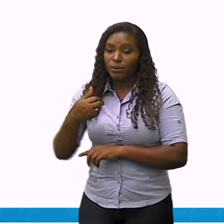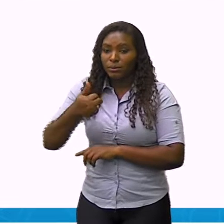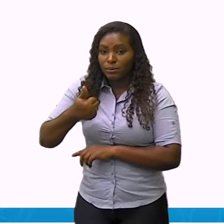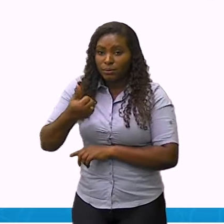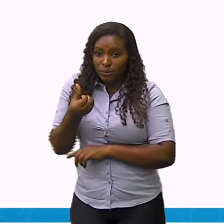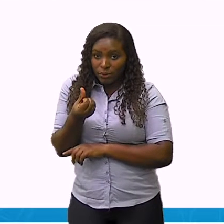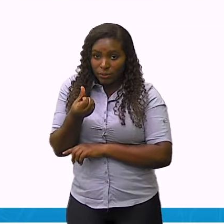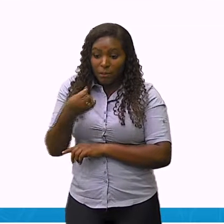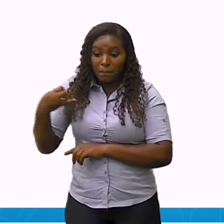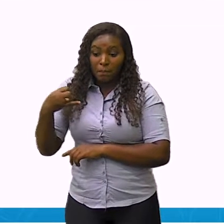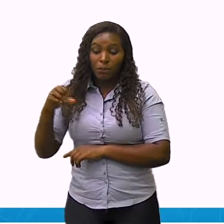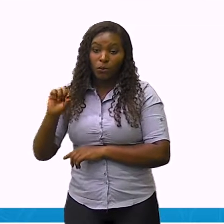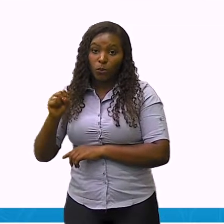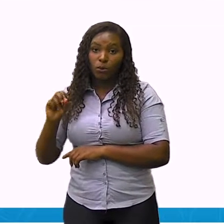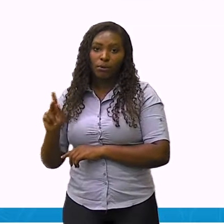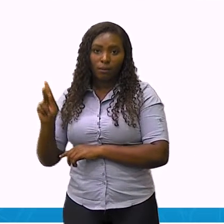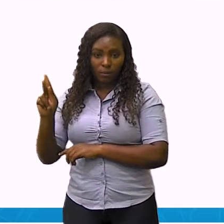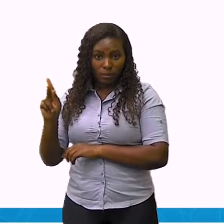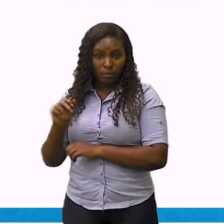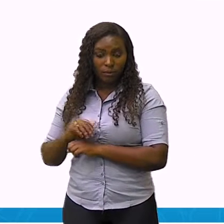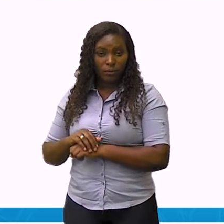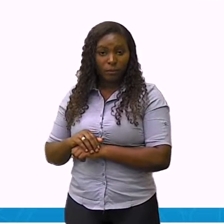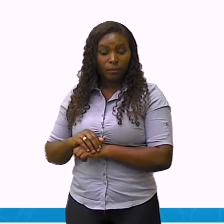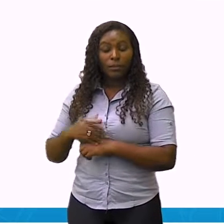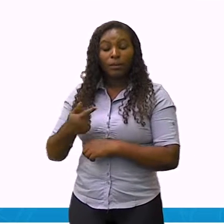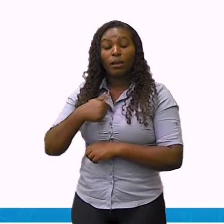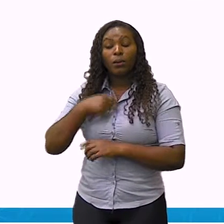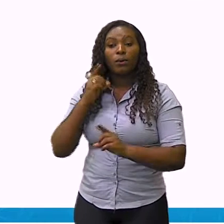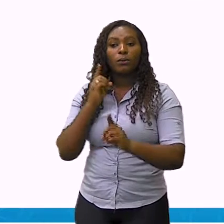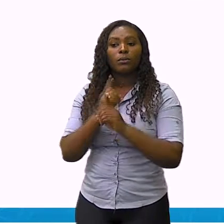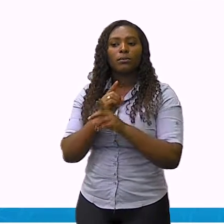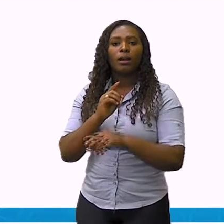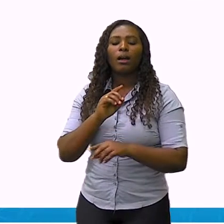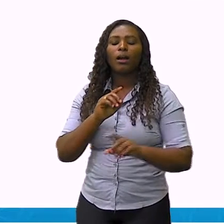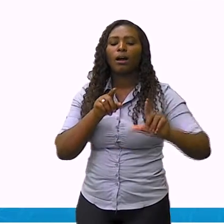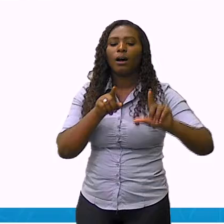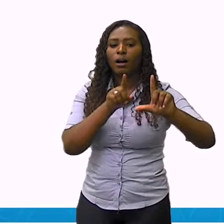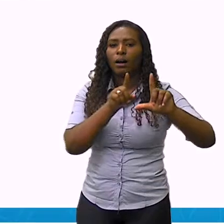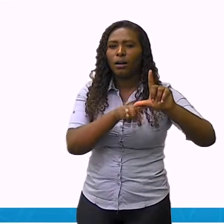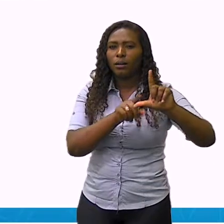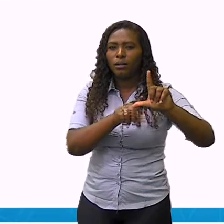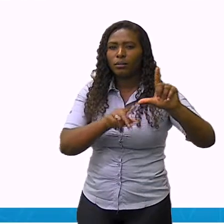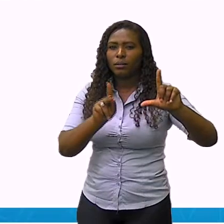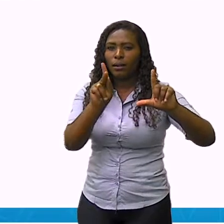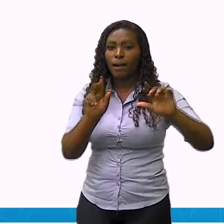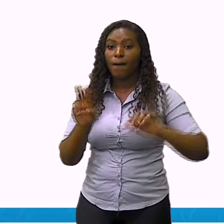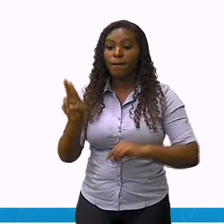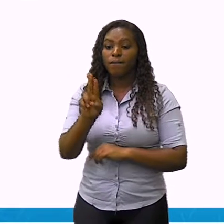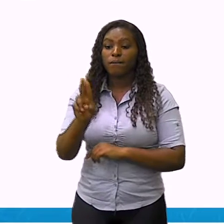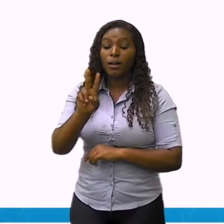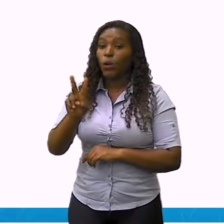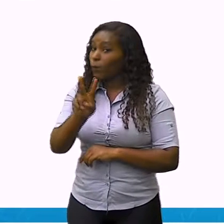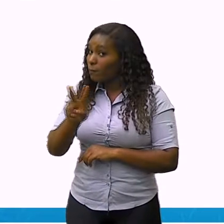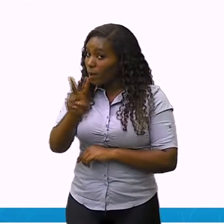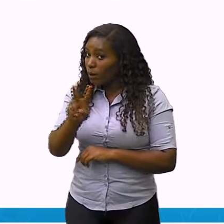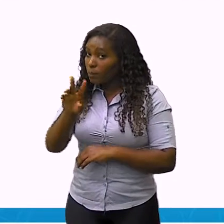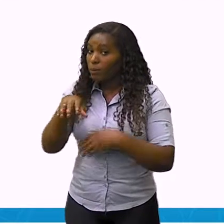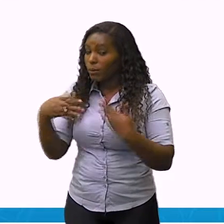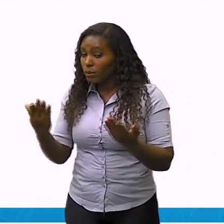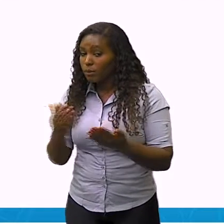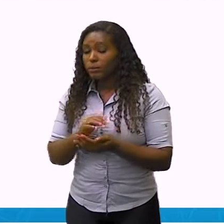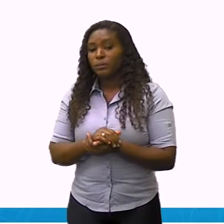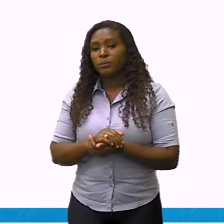menos 4 e o c é que parece a outra variável, menos 2k. Neste caso,